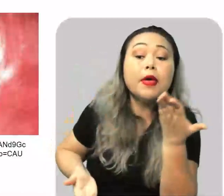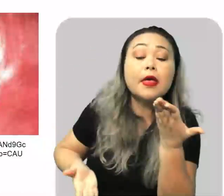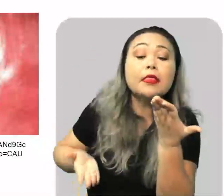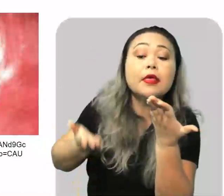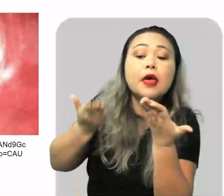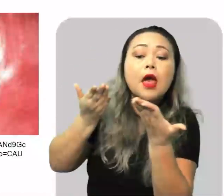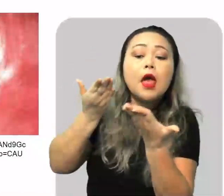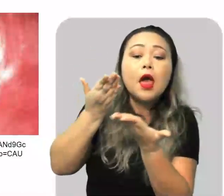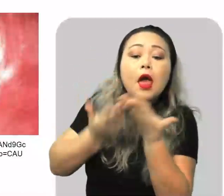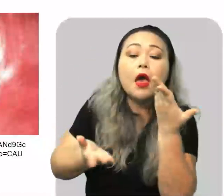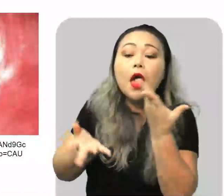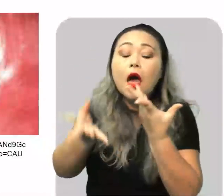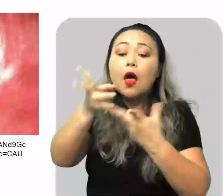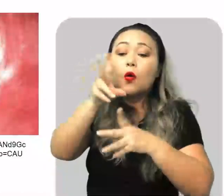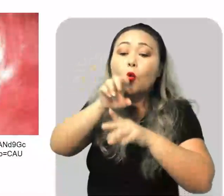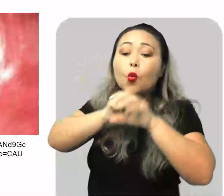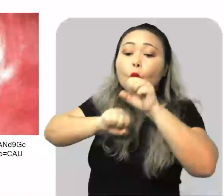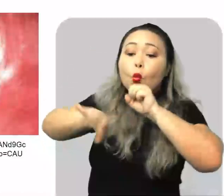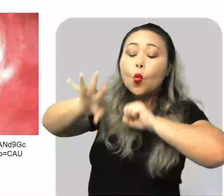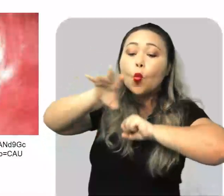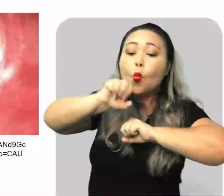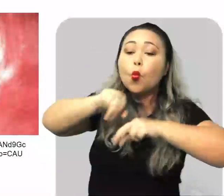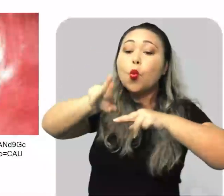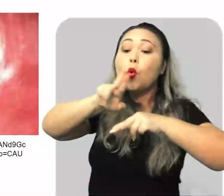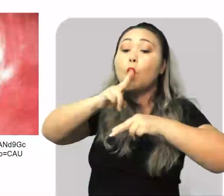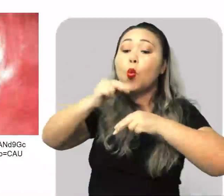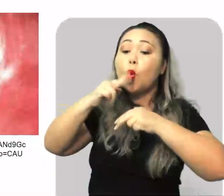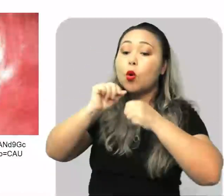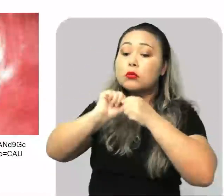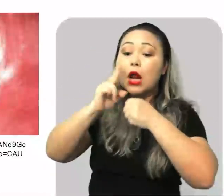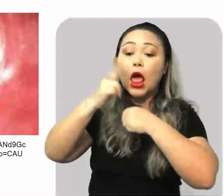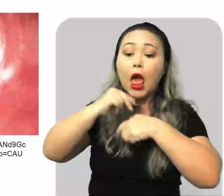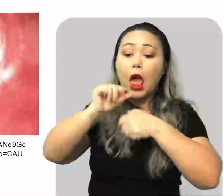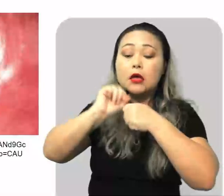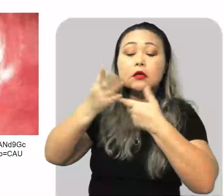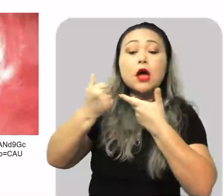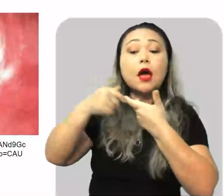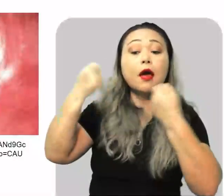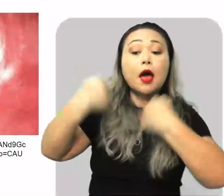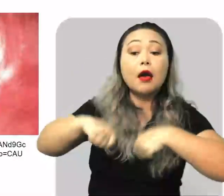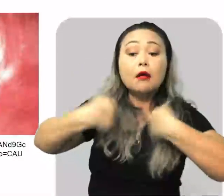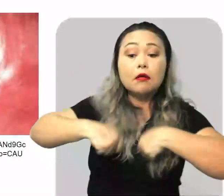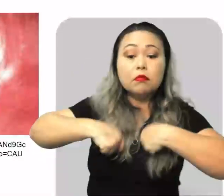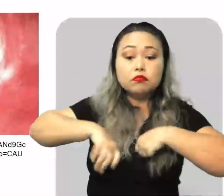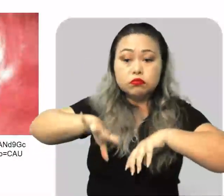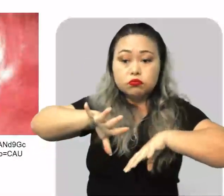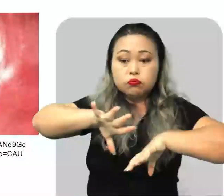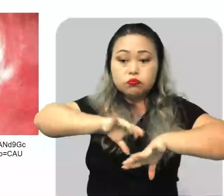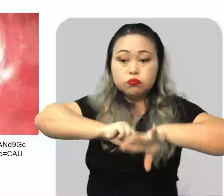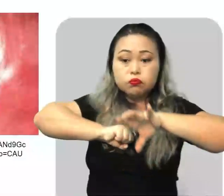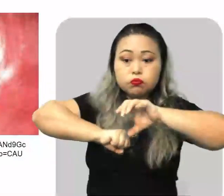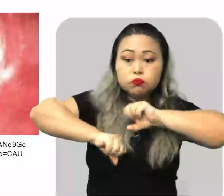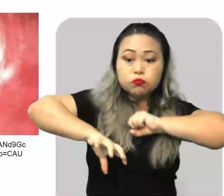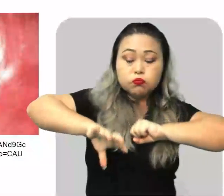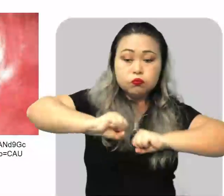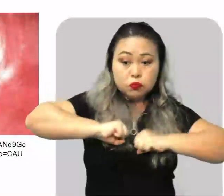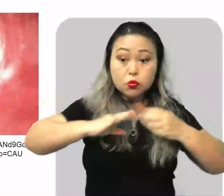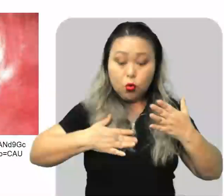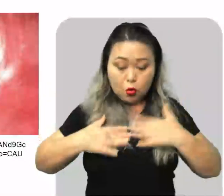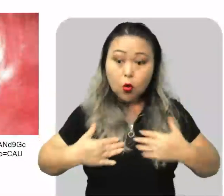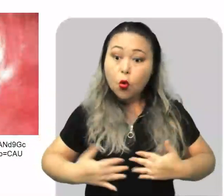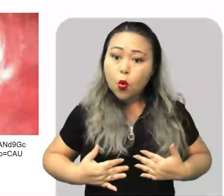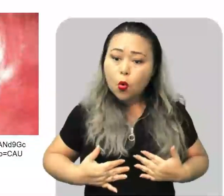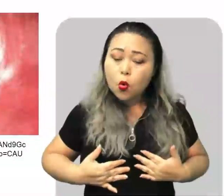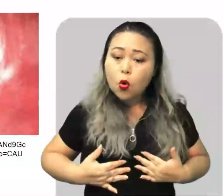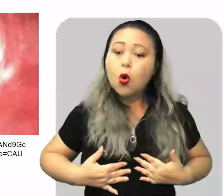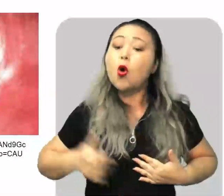capacidade de ingestão de nutrientes. E aí eles vão precisar absorver esses líquidos do nosso corpo, ou